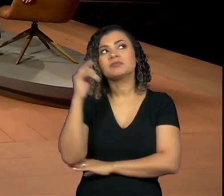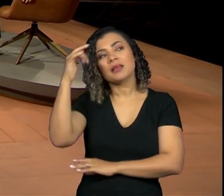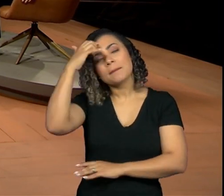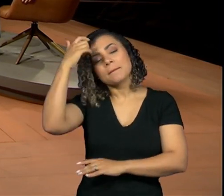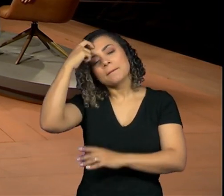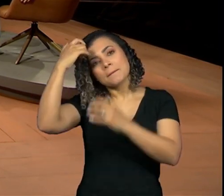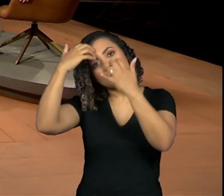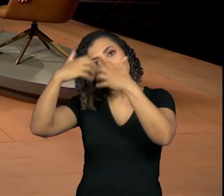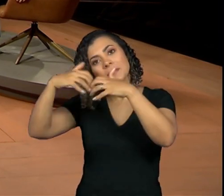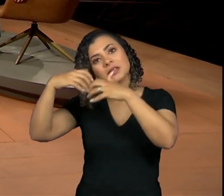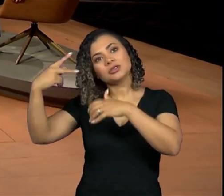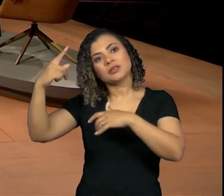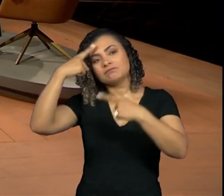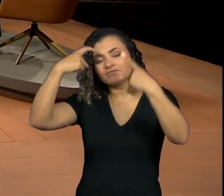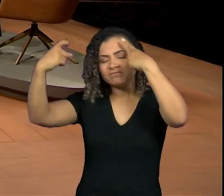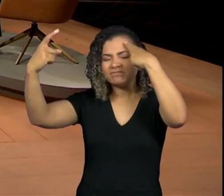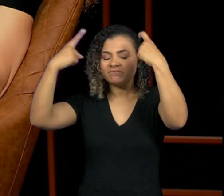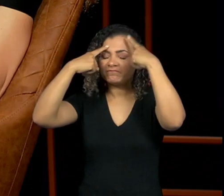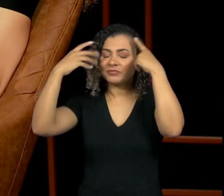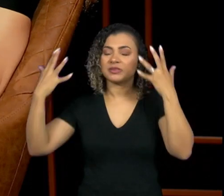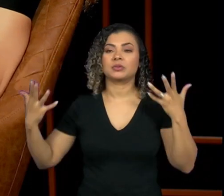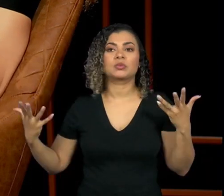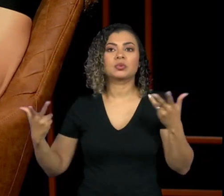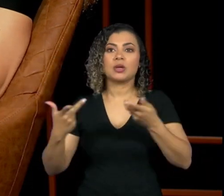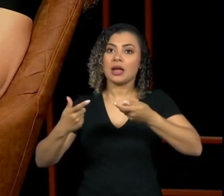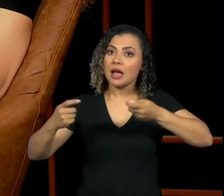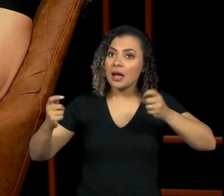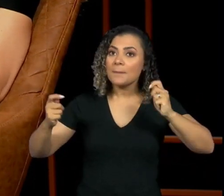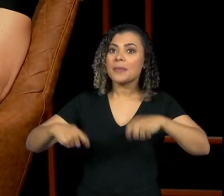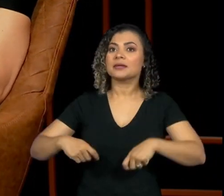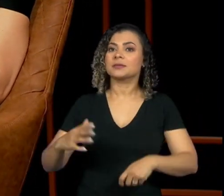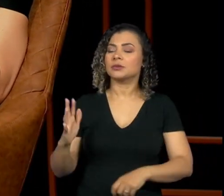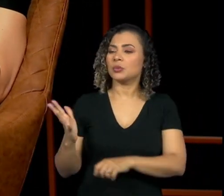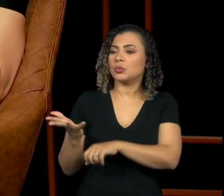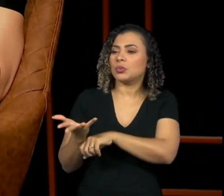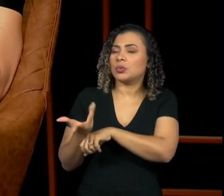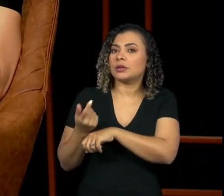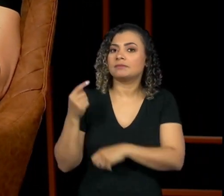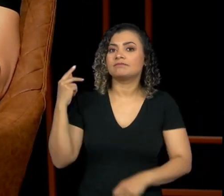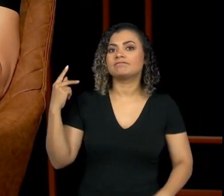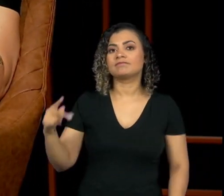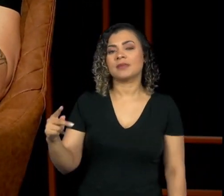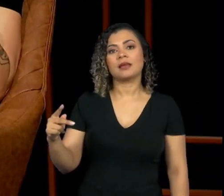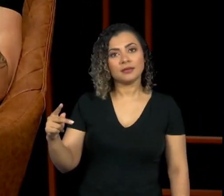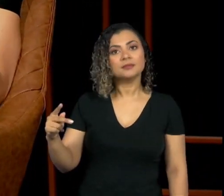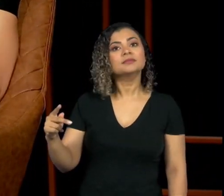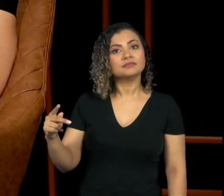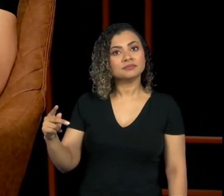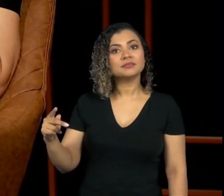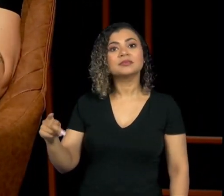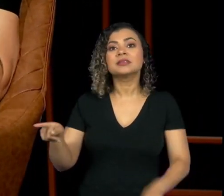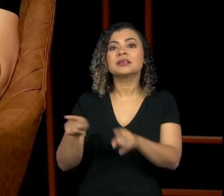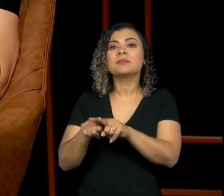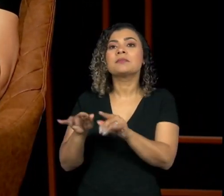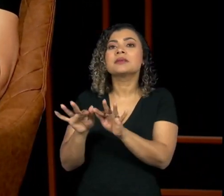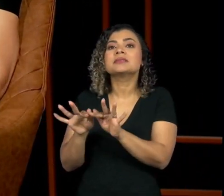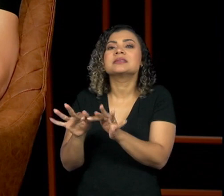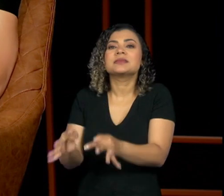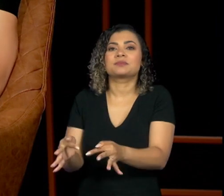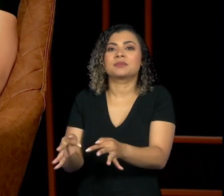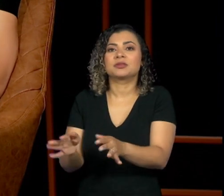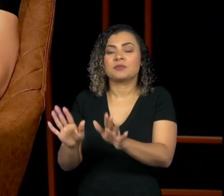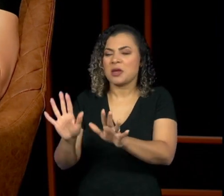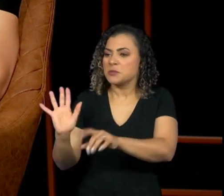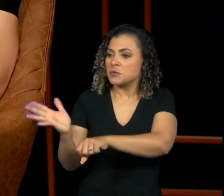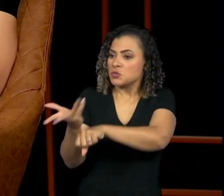mente brilhante, a capacidade de refinamento junto com a simplicidade. Isso